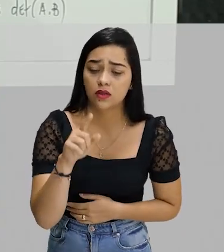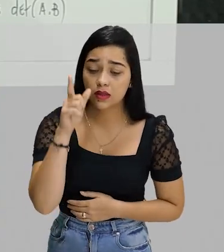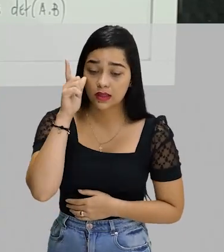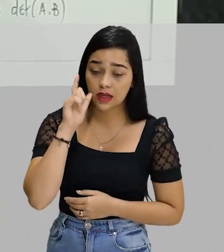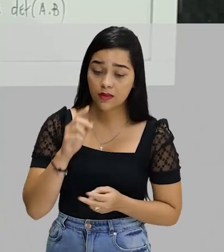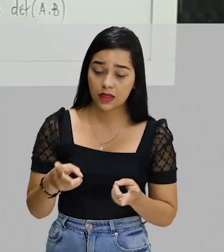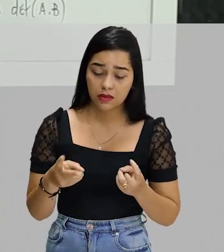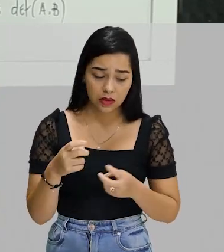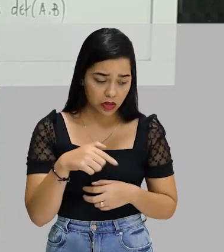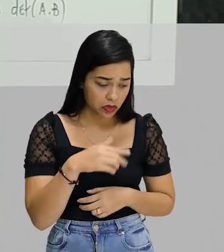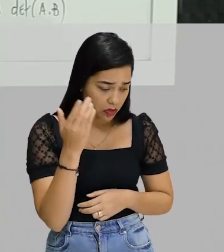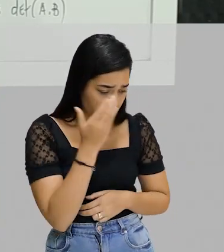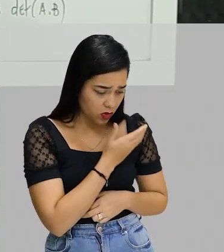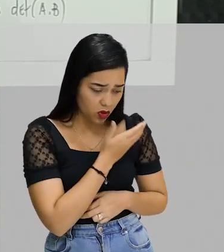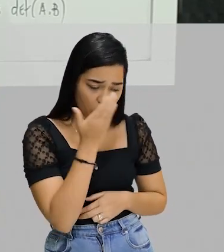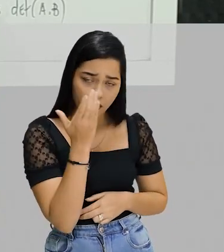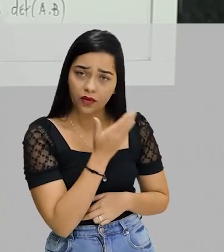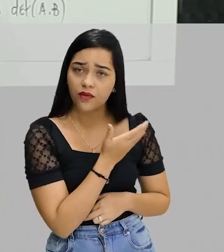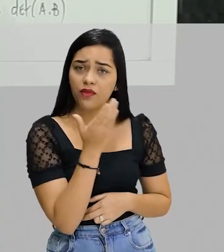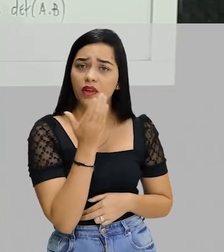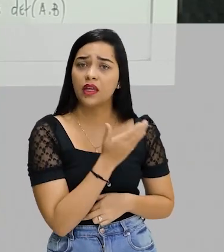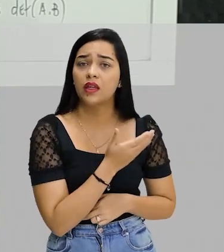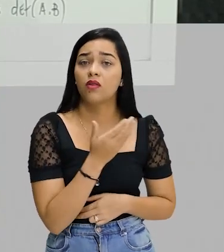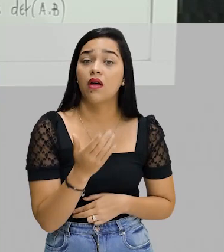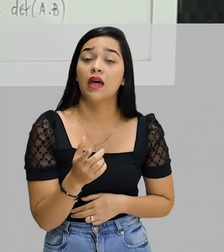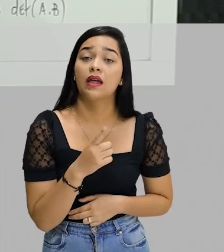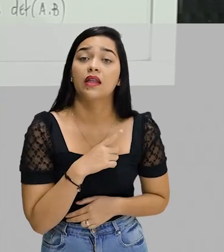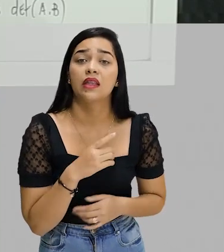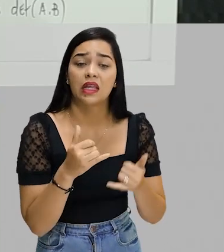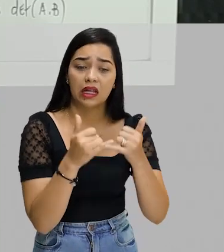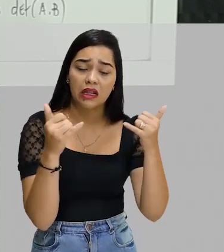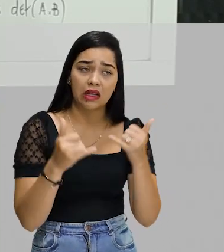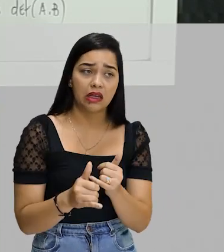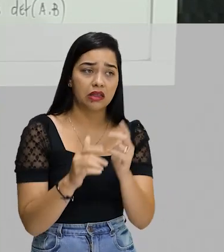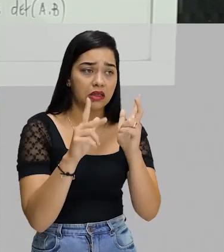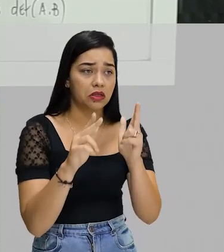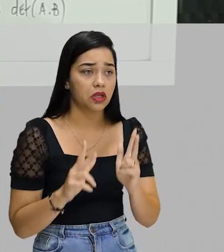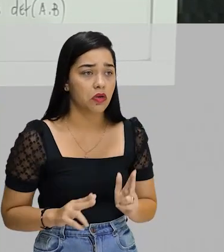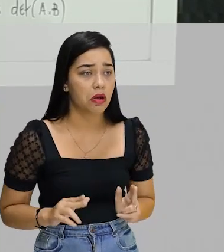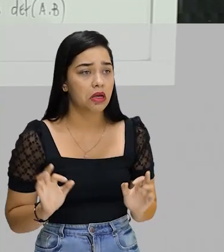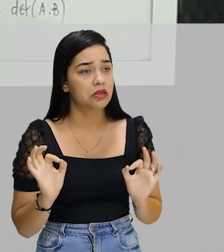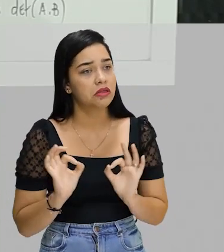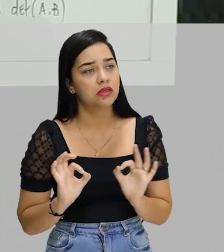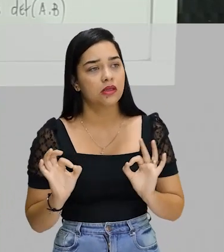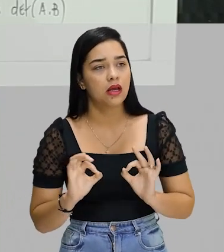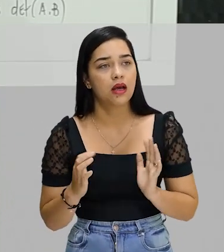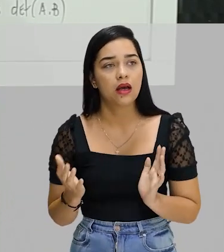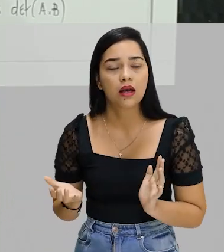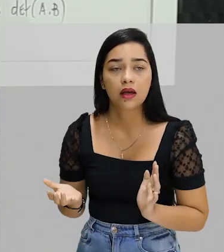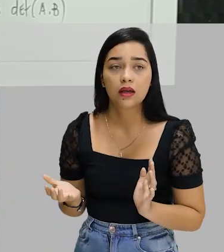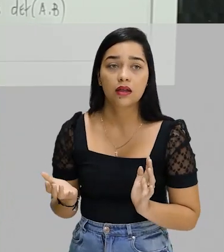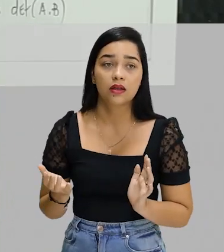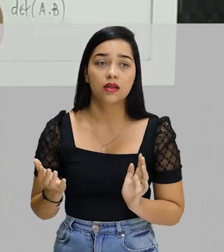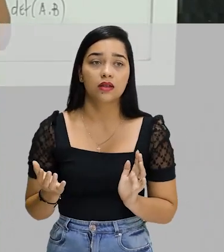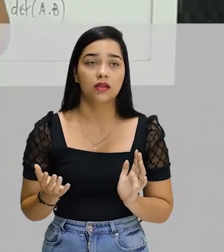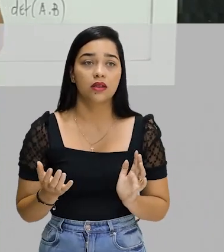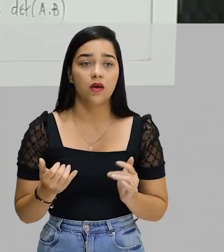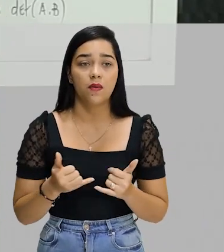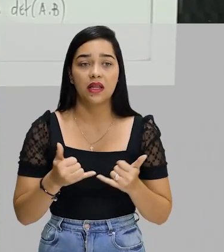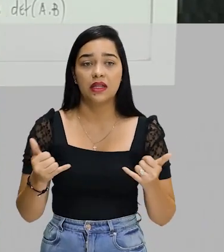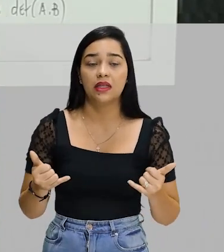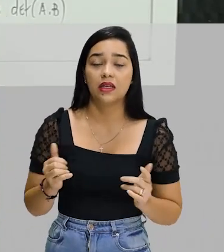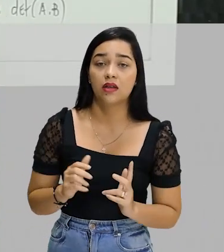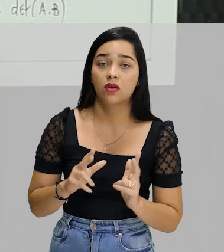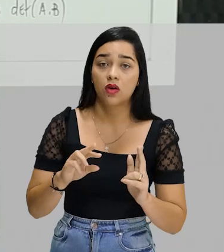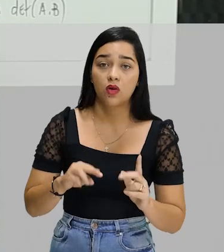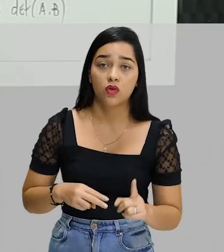observar? Pessoal, que eu não estou vendo aí linhas iguais, nem colunas iguais, nem uma linha igual